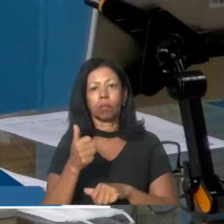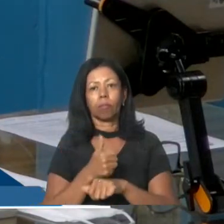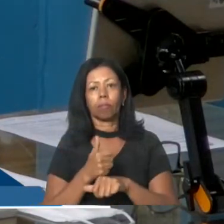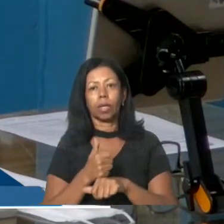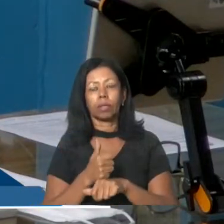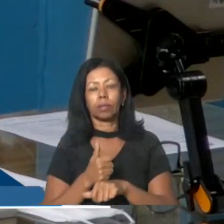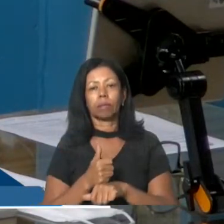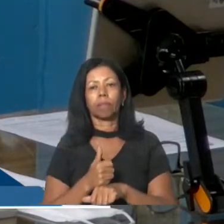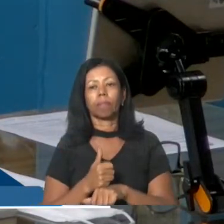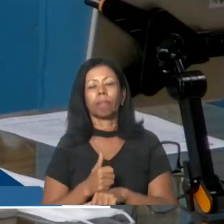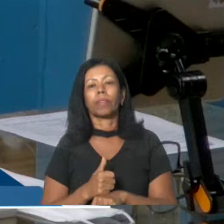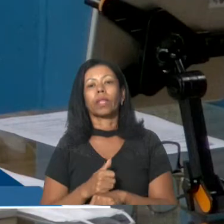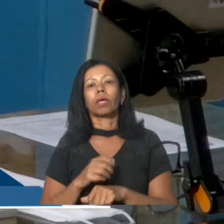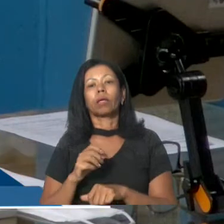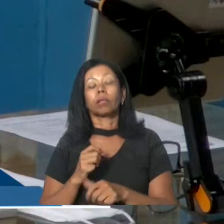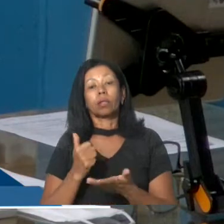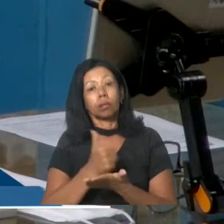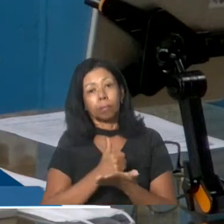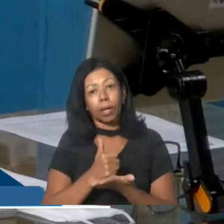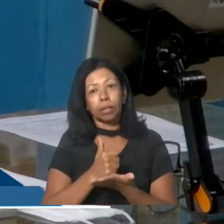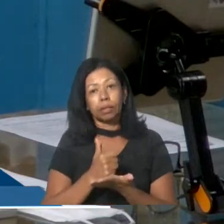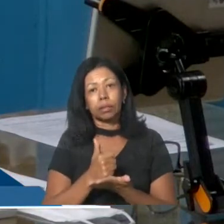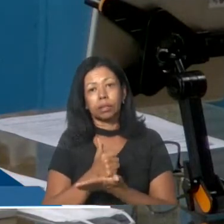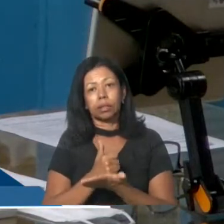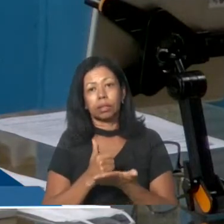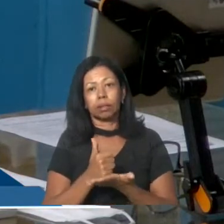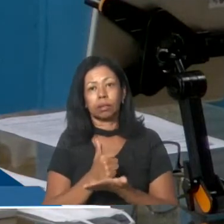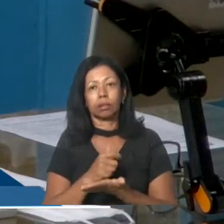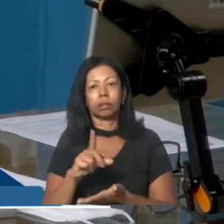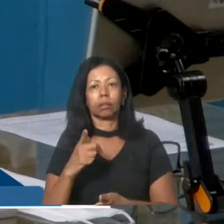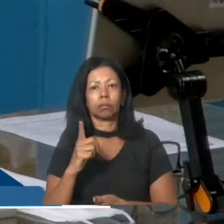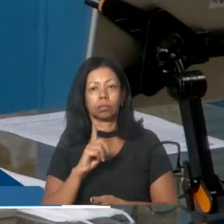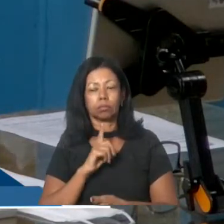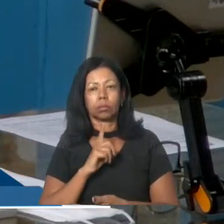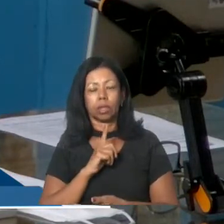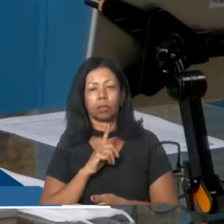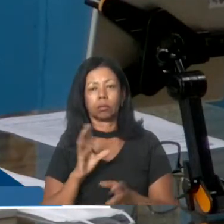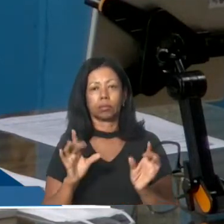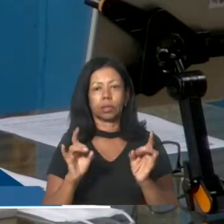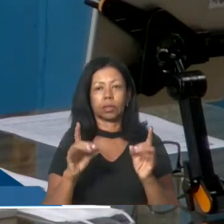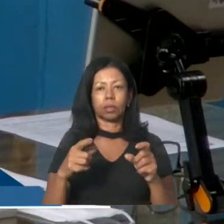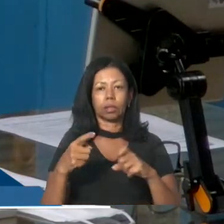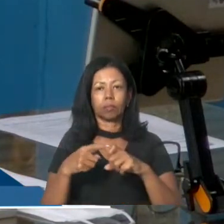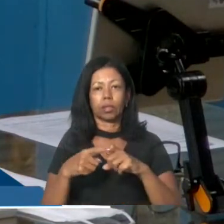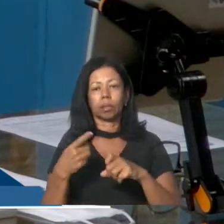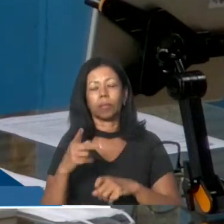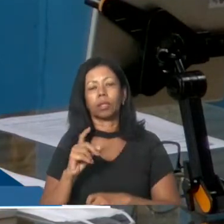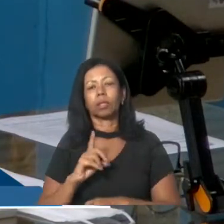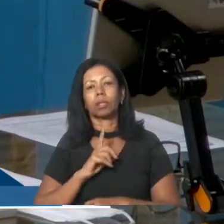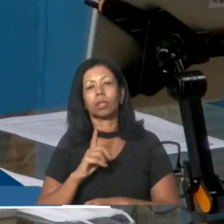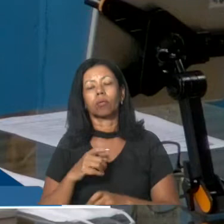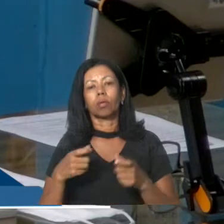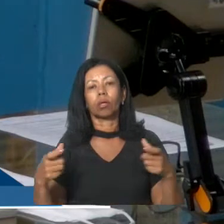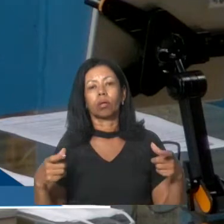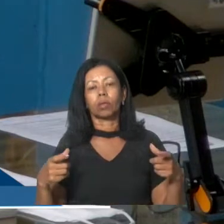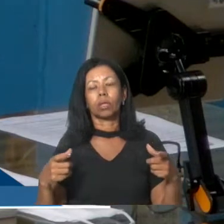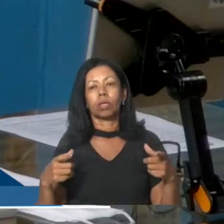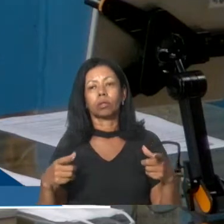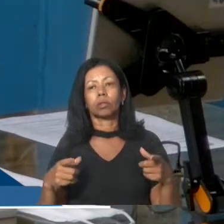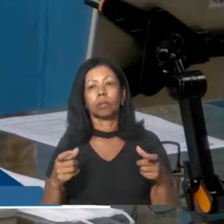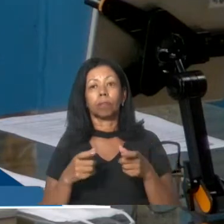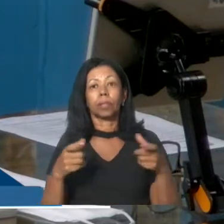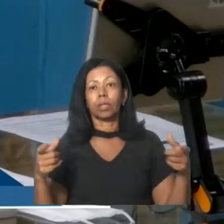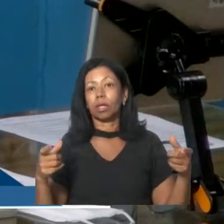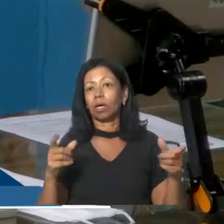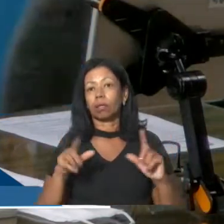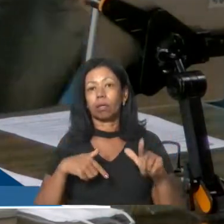especialidades médicas, as minhas unidades básicas de saúde a contento, né, para que a gente não tenha necessidade de ampliar serviços de urgência e emergência, que são